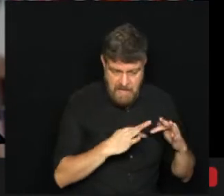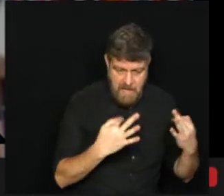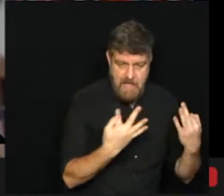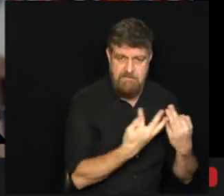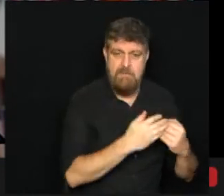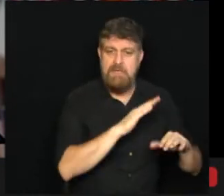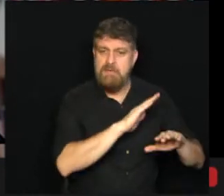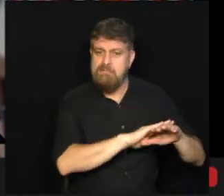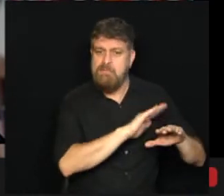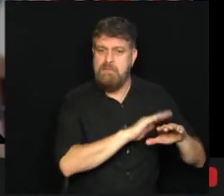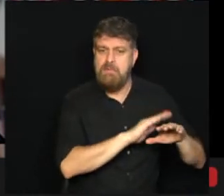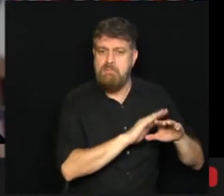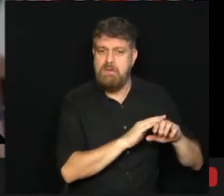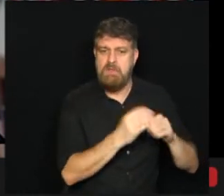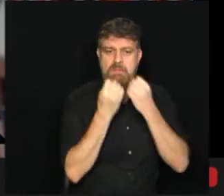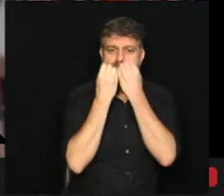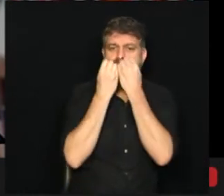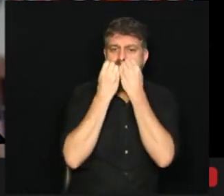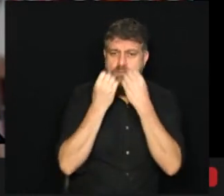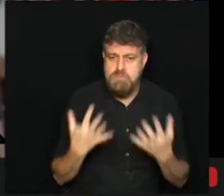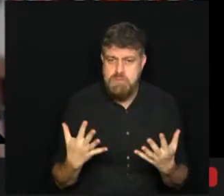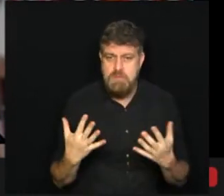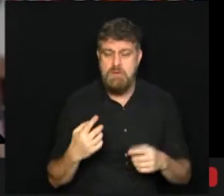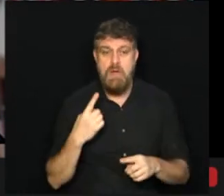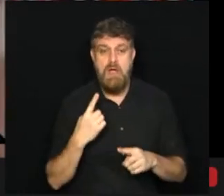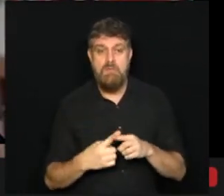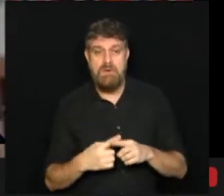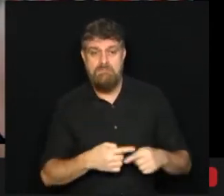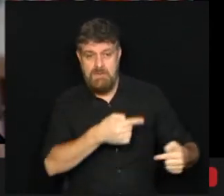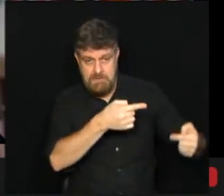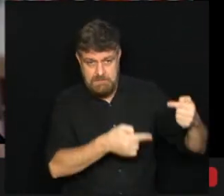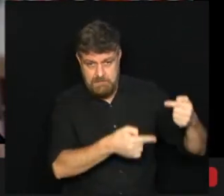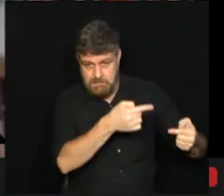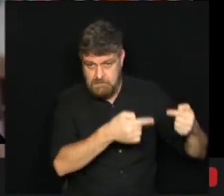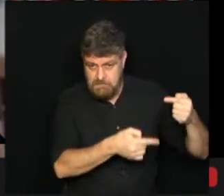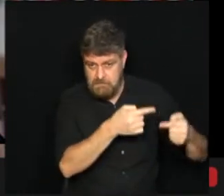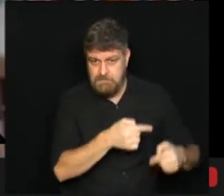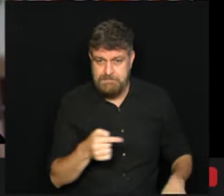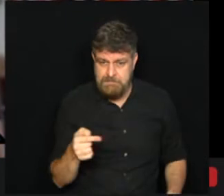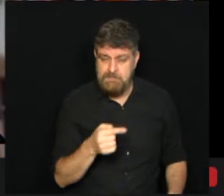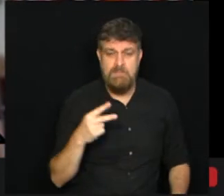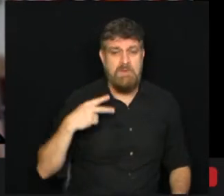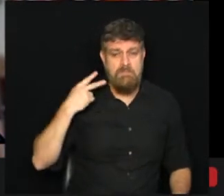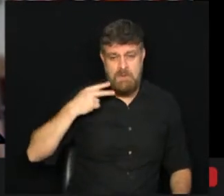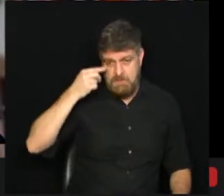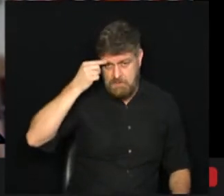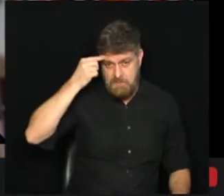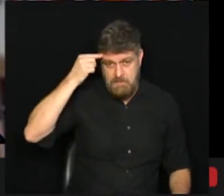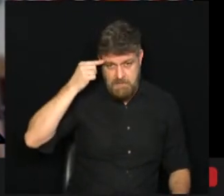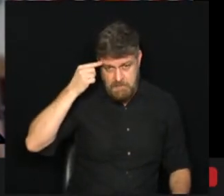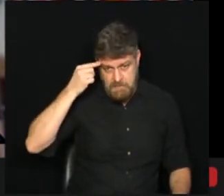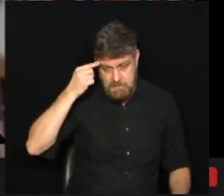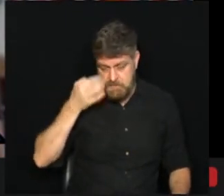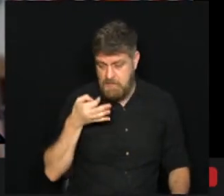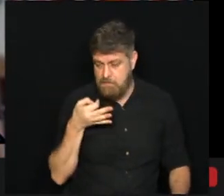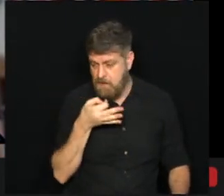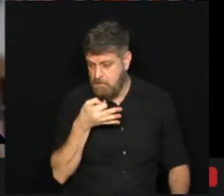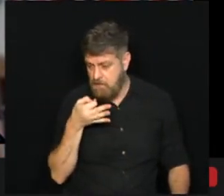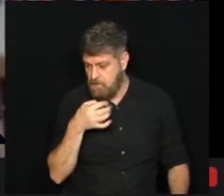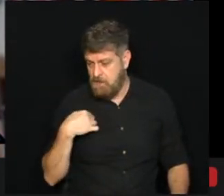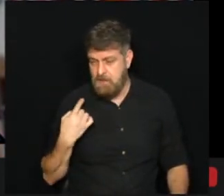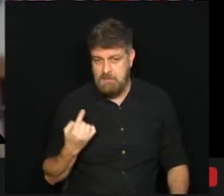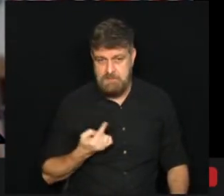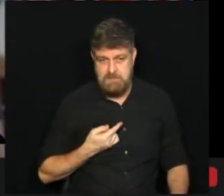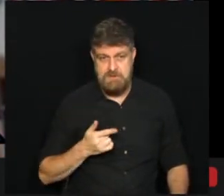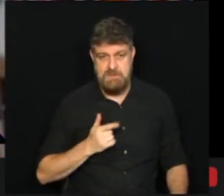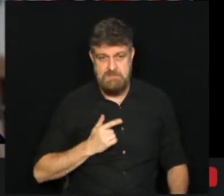dessa criança, porque isso foi objeto de discussão. A vereadora Paula Miguel comentou que nós tivemos um embate